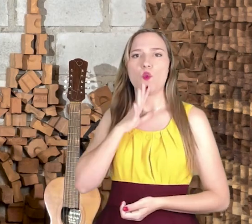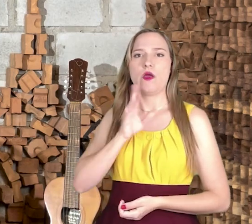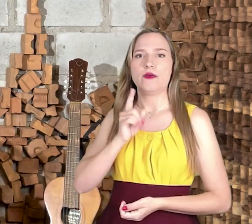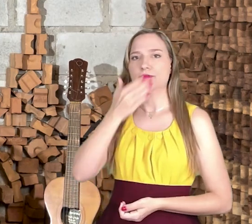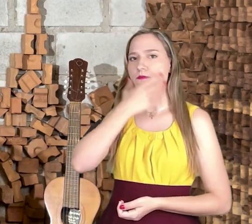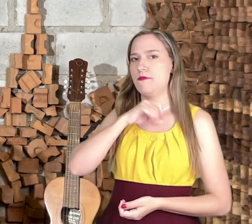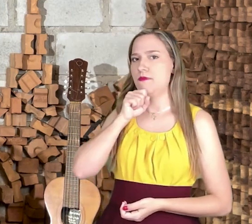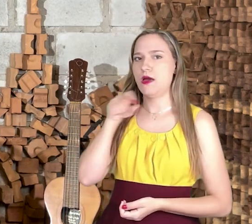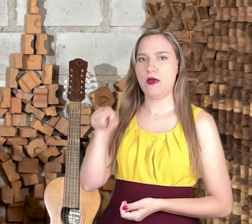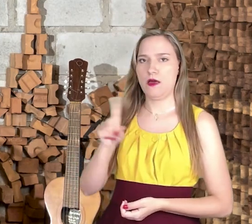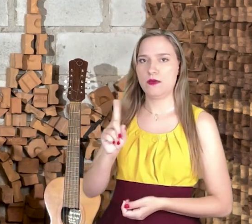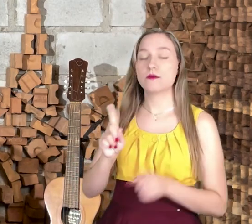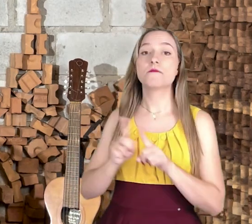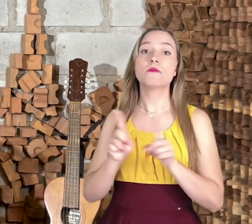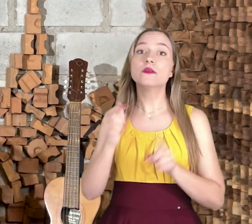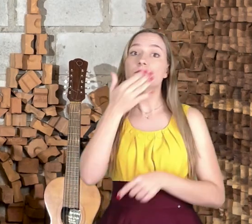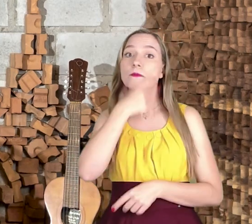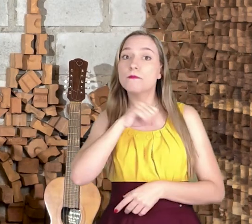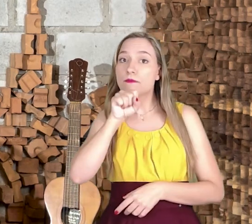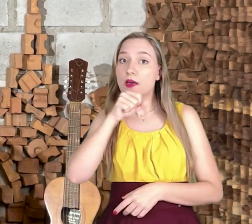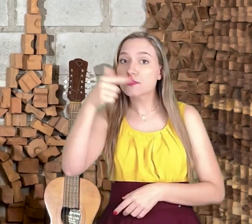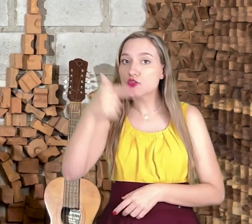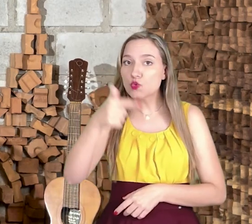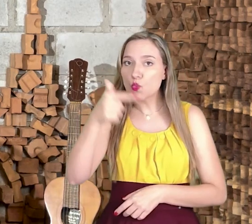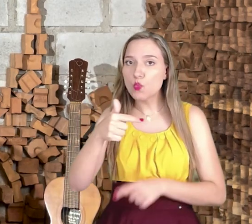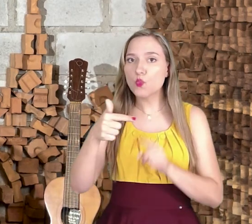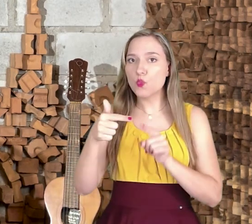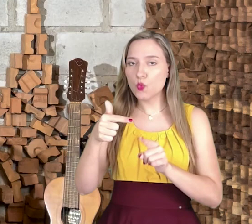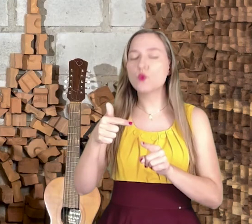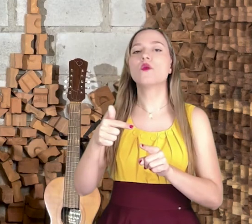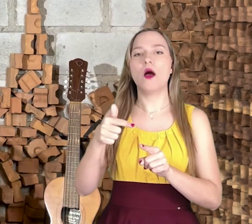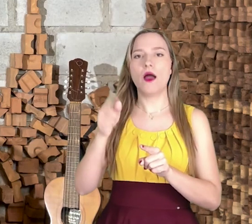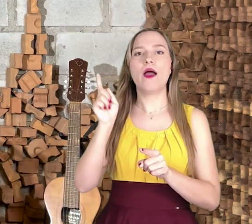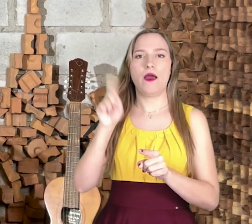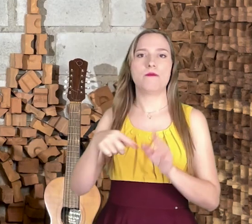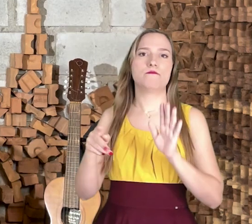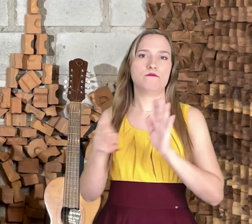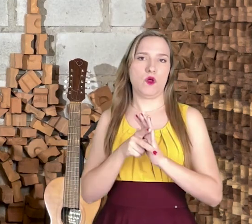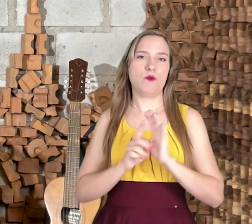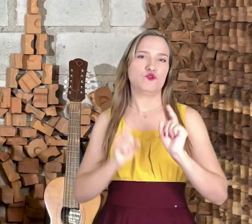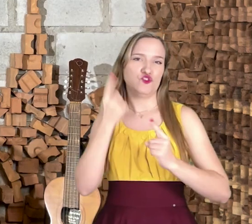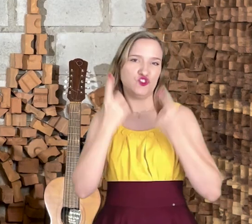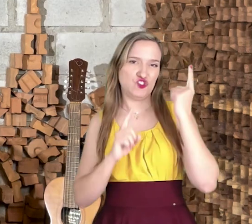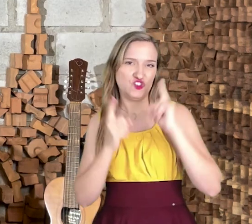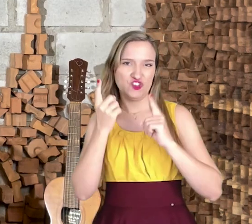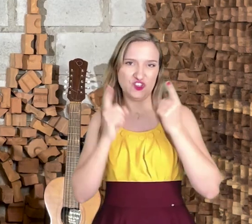que me deu a figura paterna, ele é chileno. Então eu tive